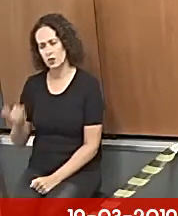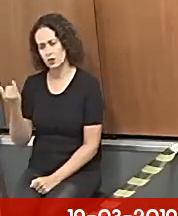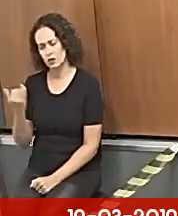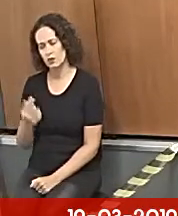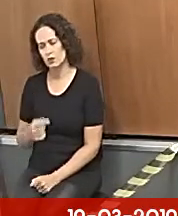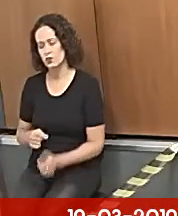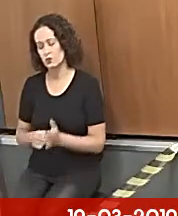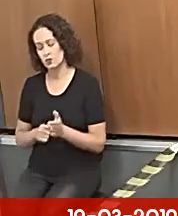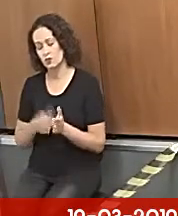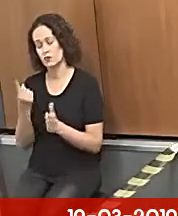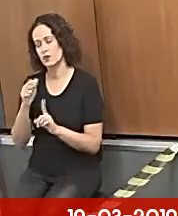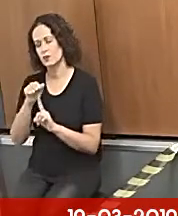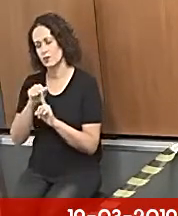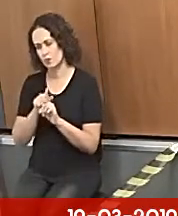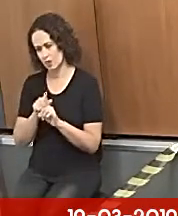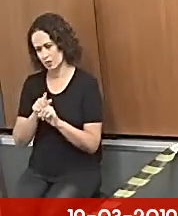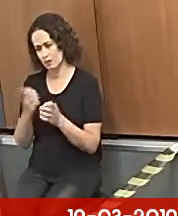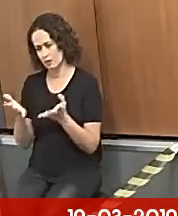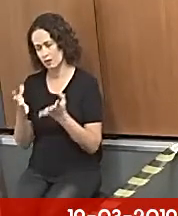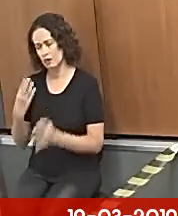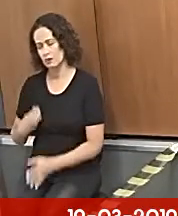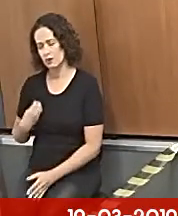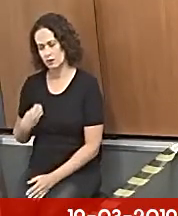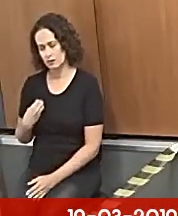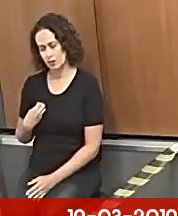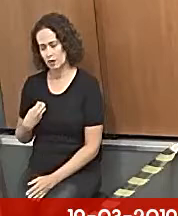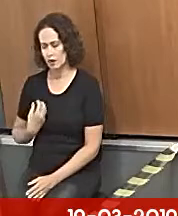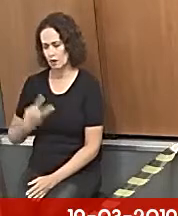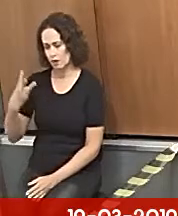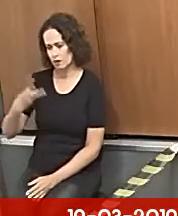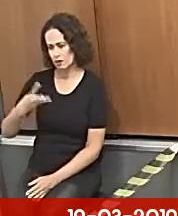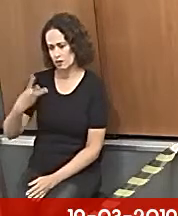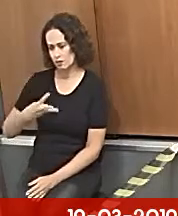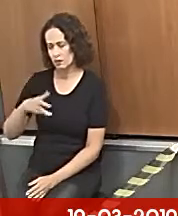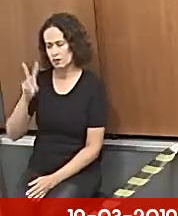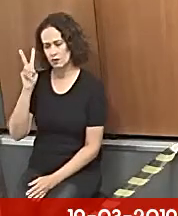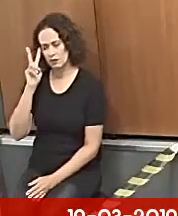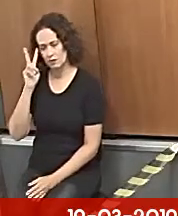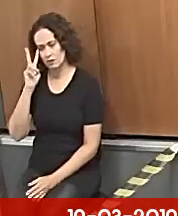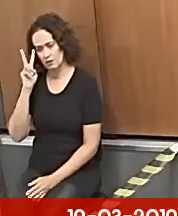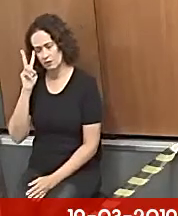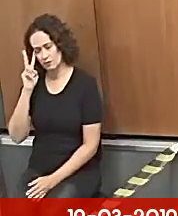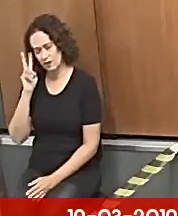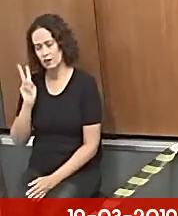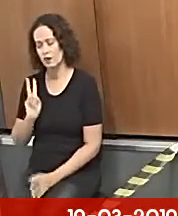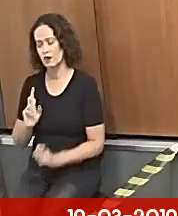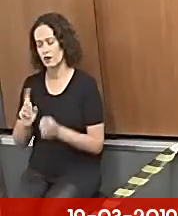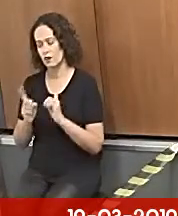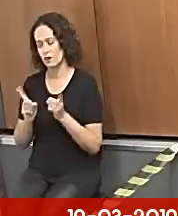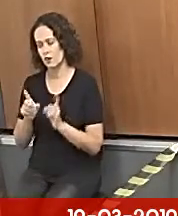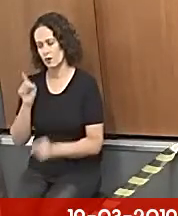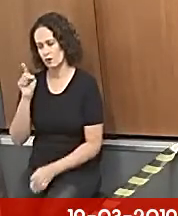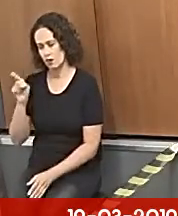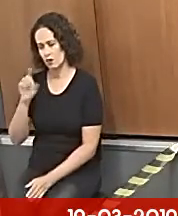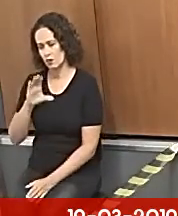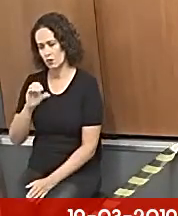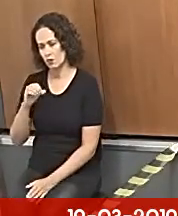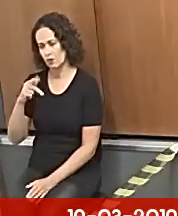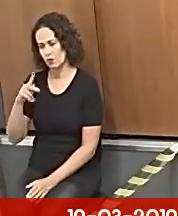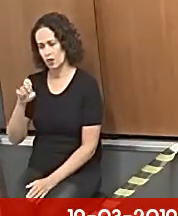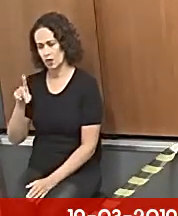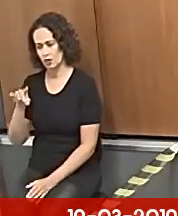por mês eu vou participar com ser que na terceira segunda feira de cada mês a nossa plenária do conped aí eu fico mais um